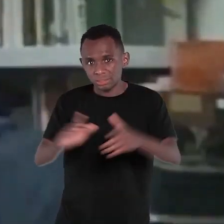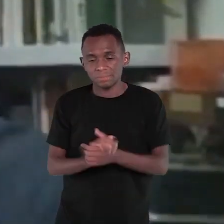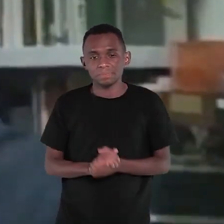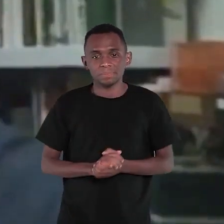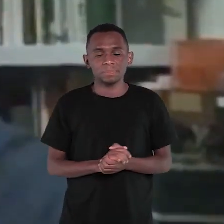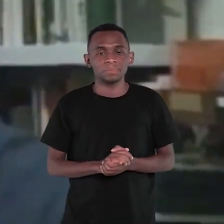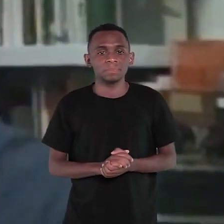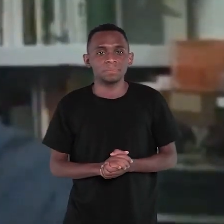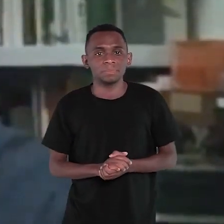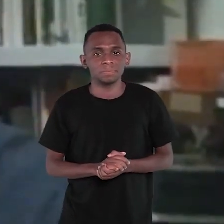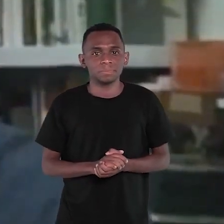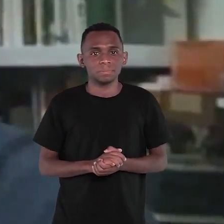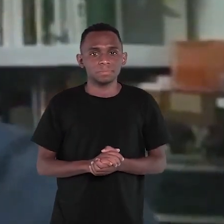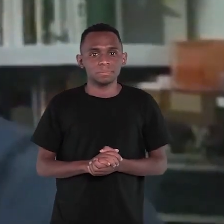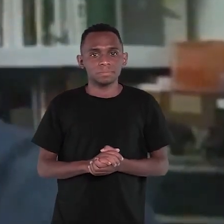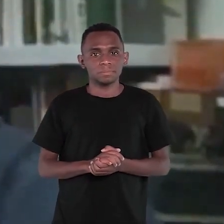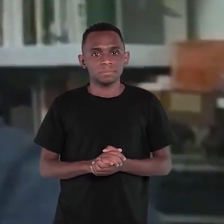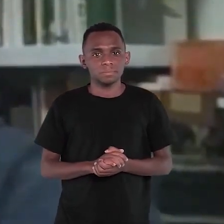Né?